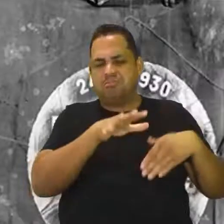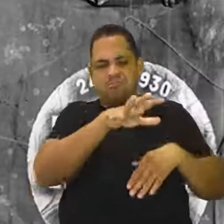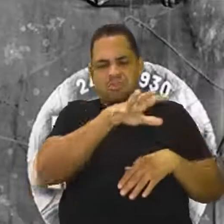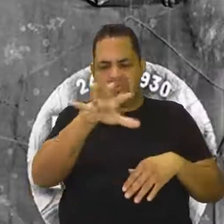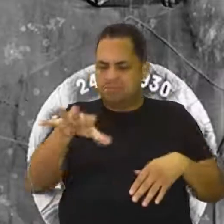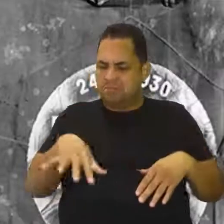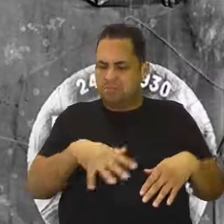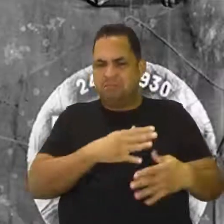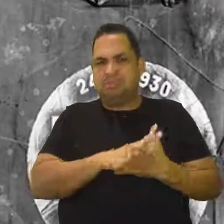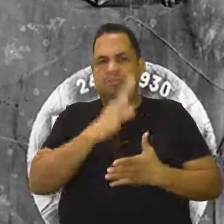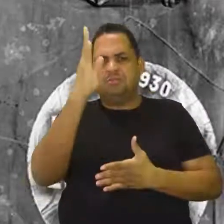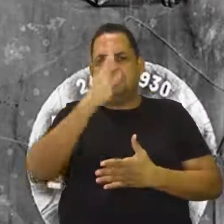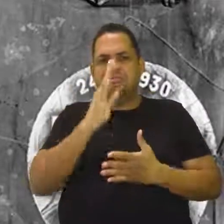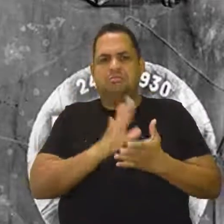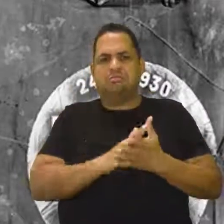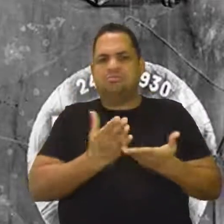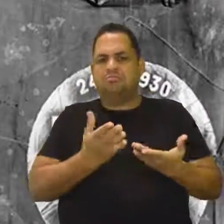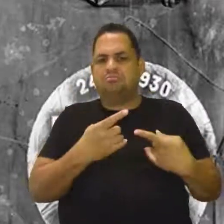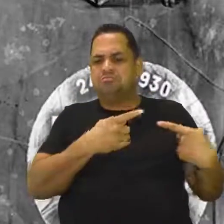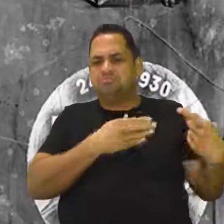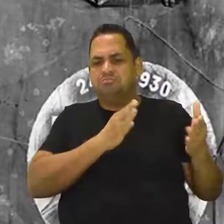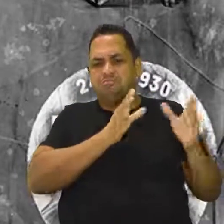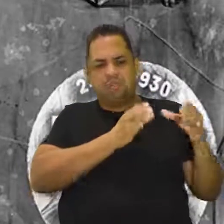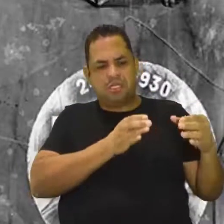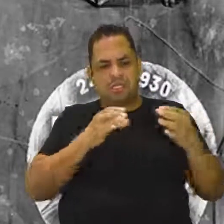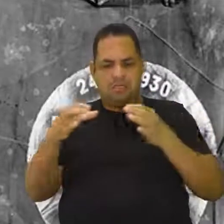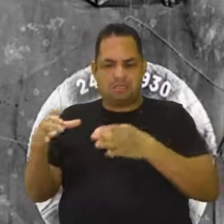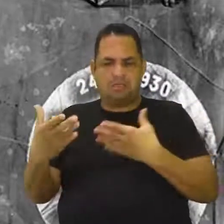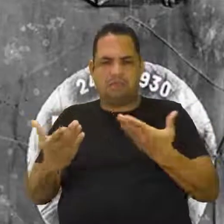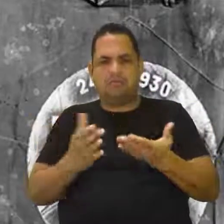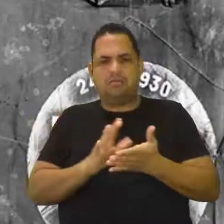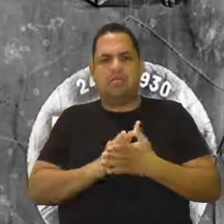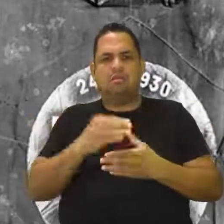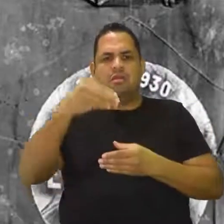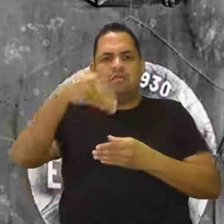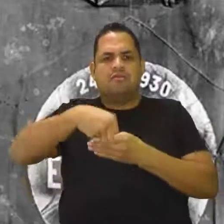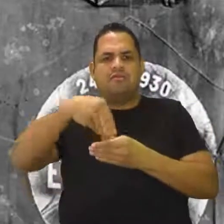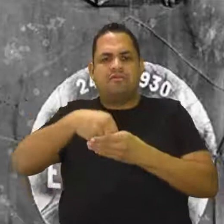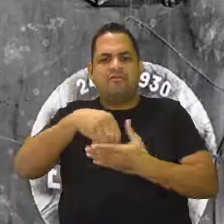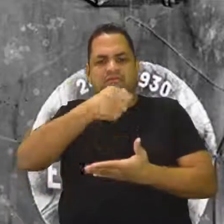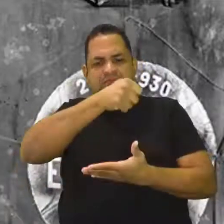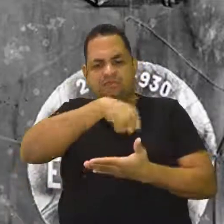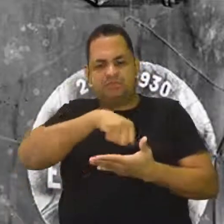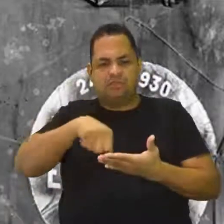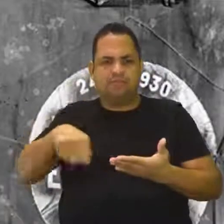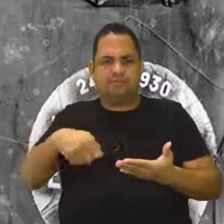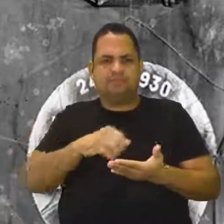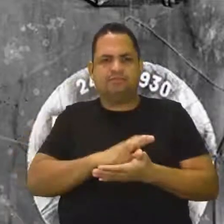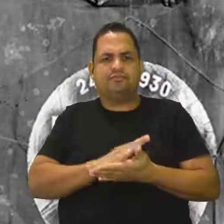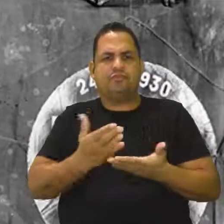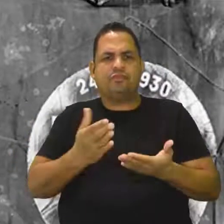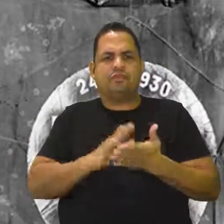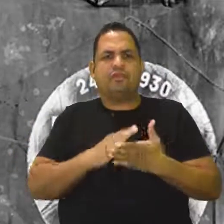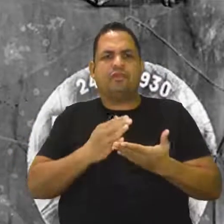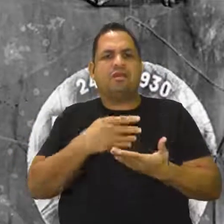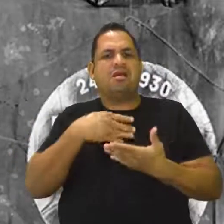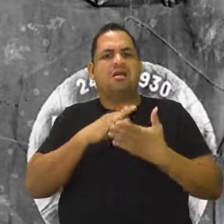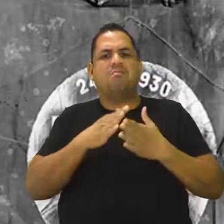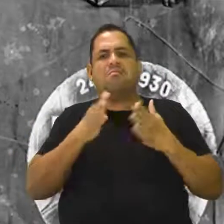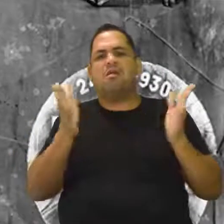na eleição, de um lado ou de outro. Era voto escrito, o voto era